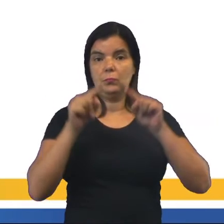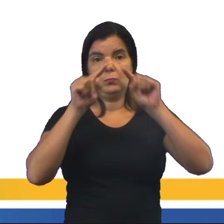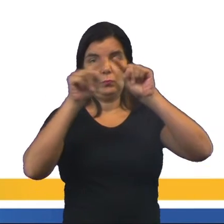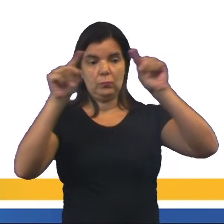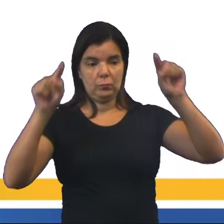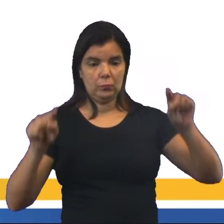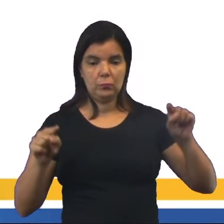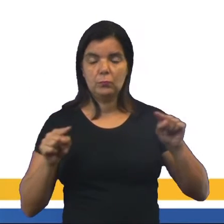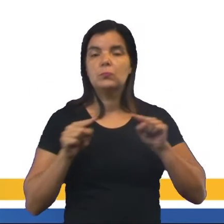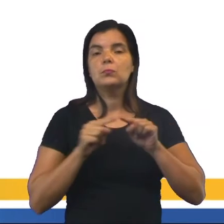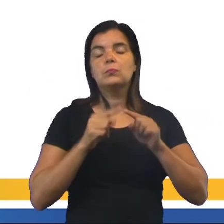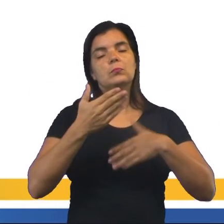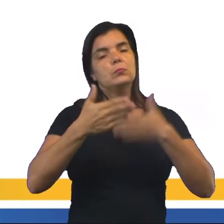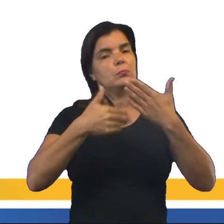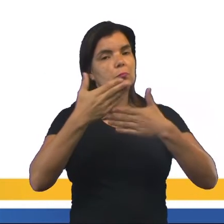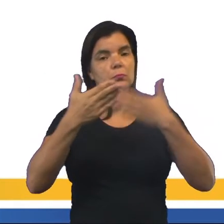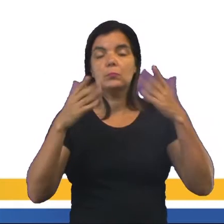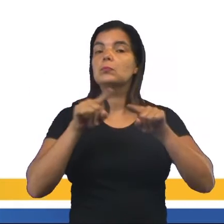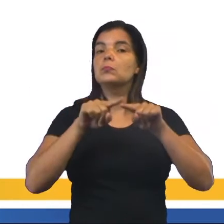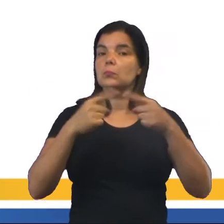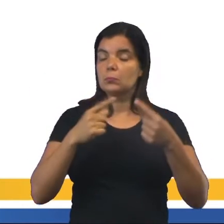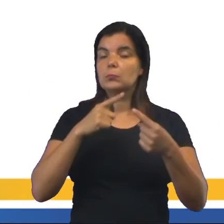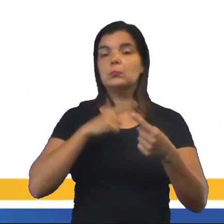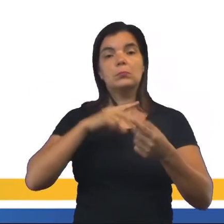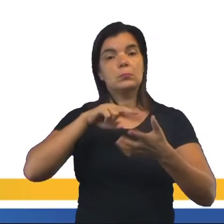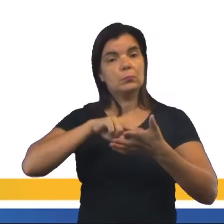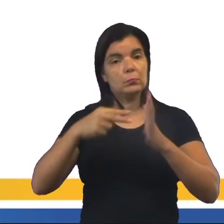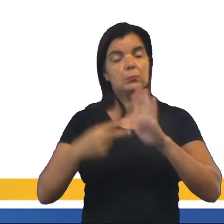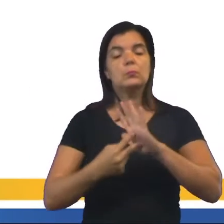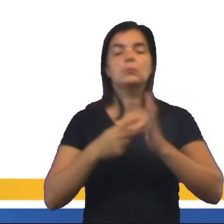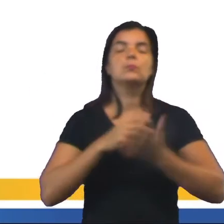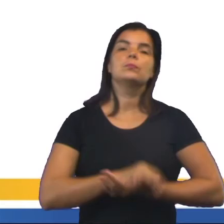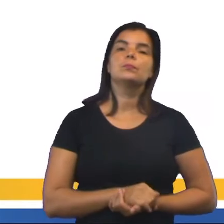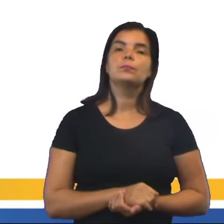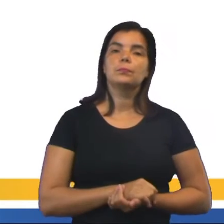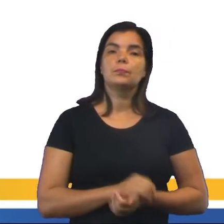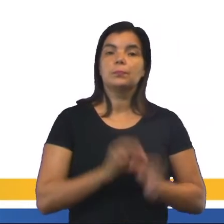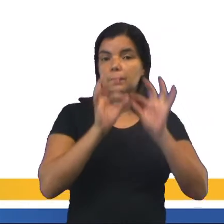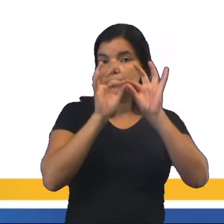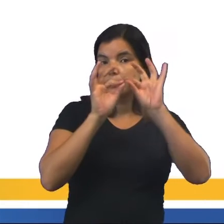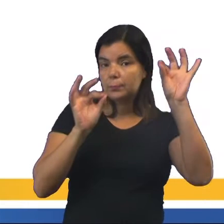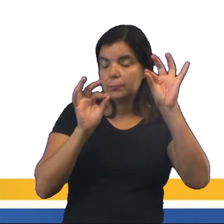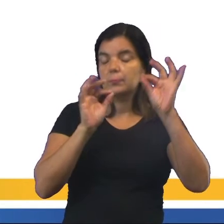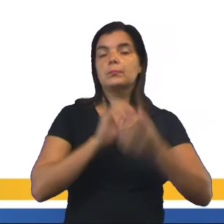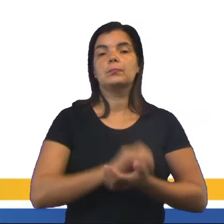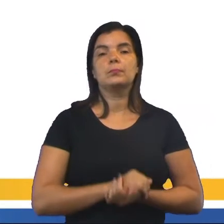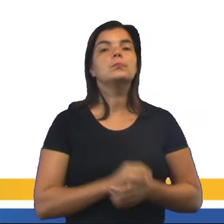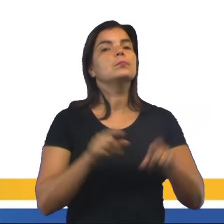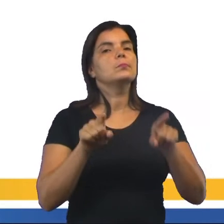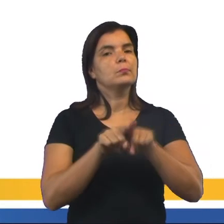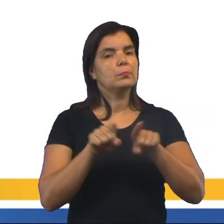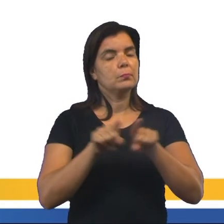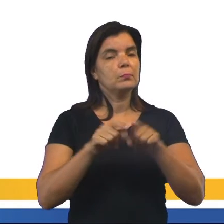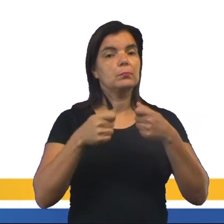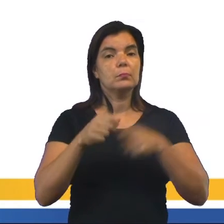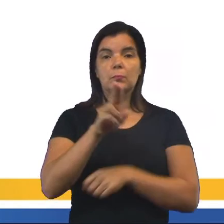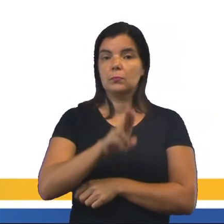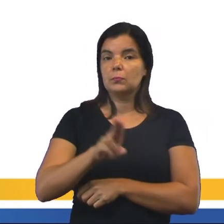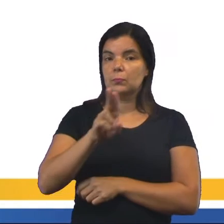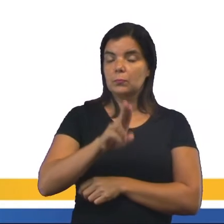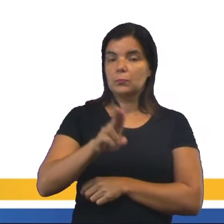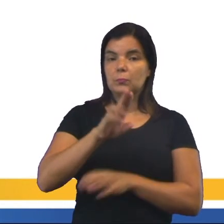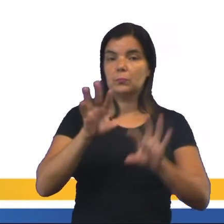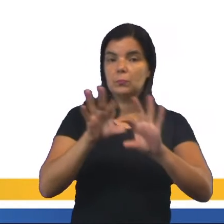retângulo, quadrado e assim por diante, mas tem que ter um significado. As setas. As setas também deverão ser usadas